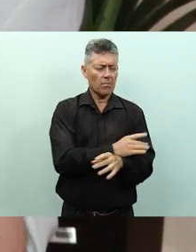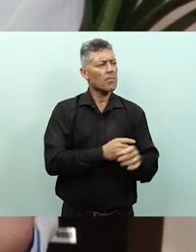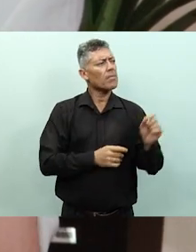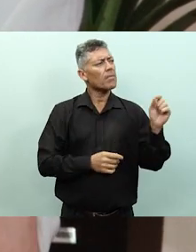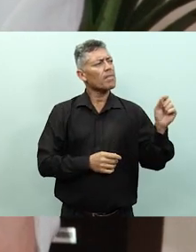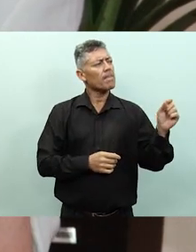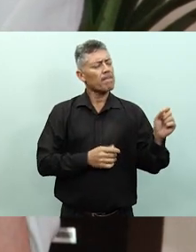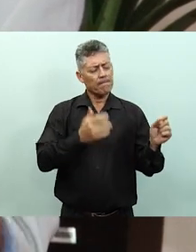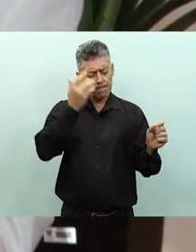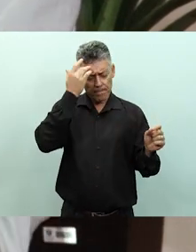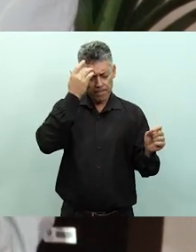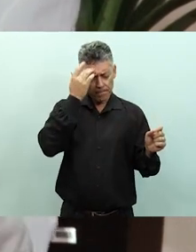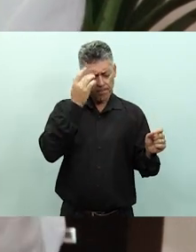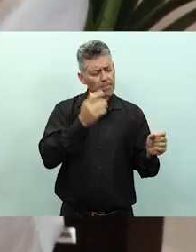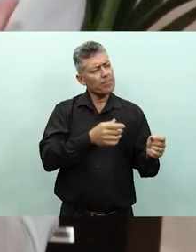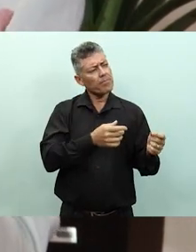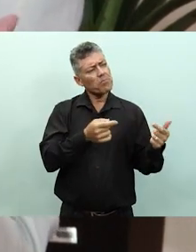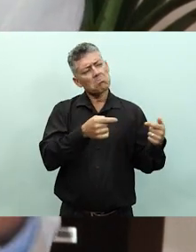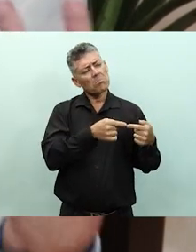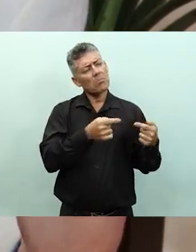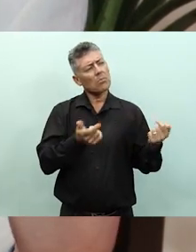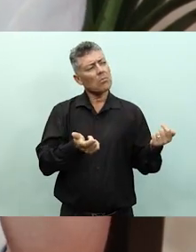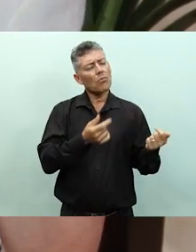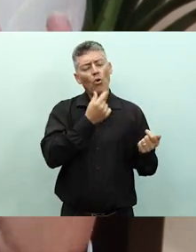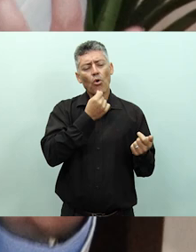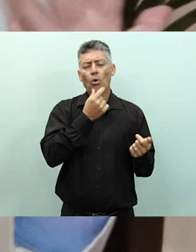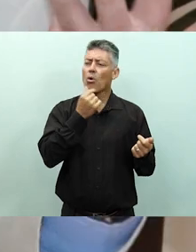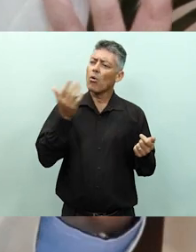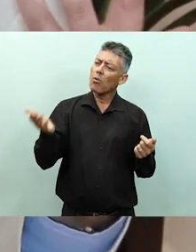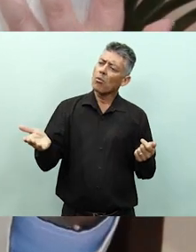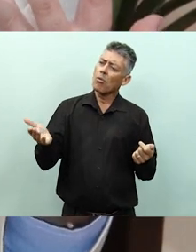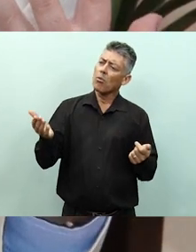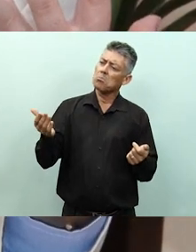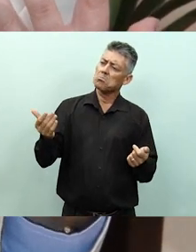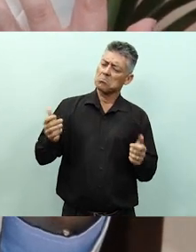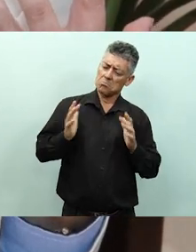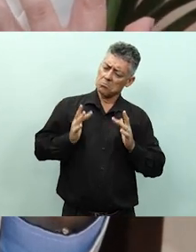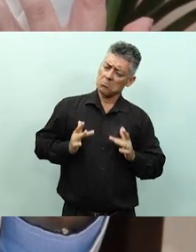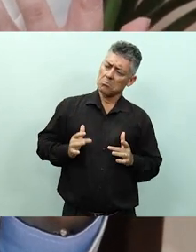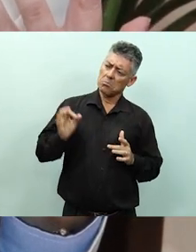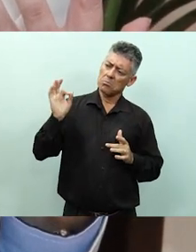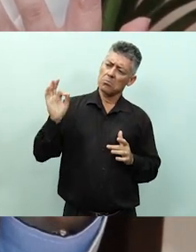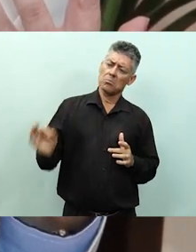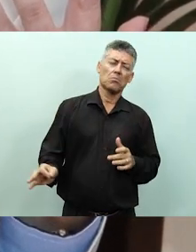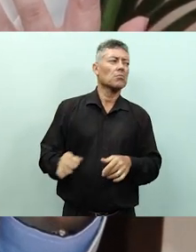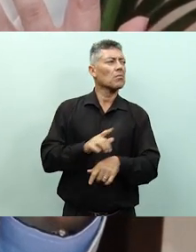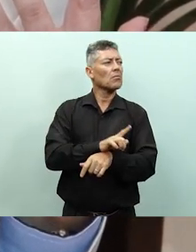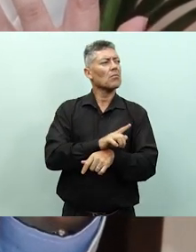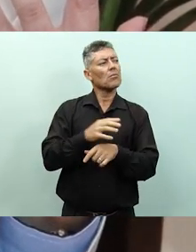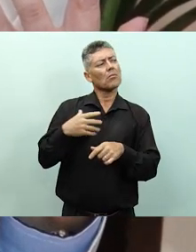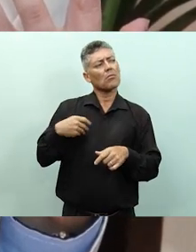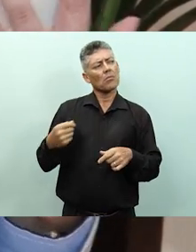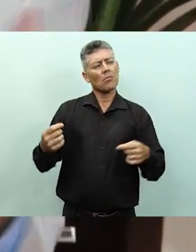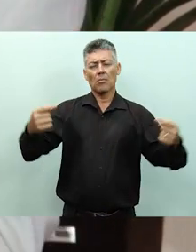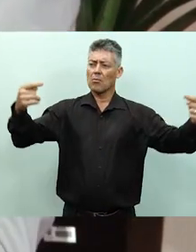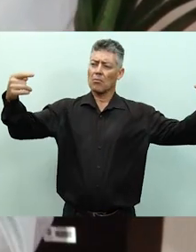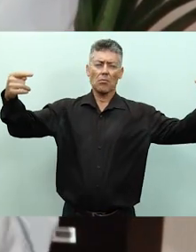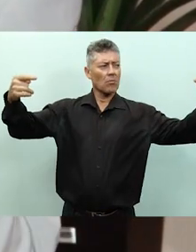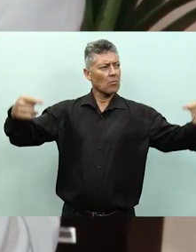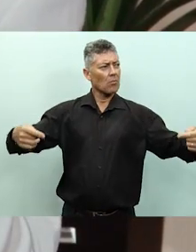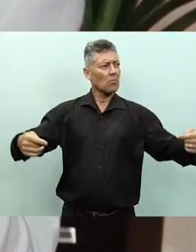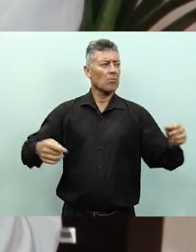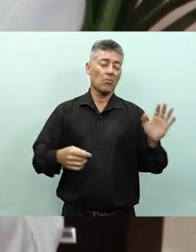o imponderável, iríamos enfrentar um homem imaculado, que era Garibaldi Filho. E